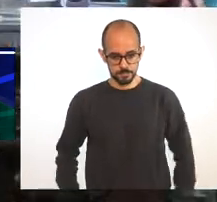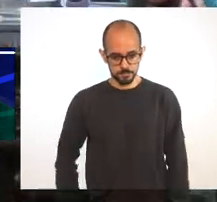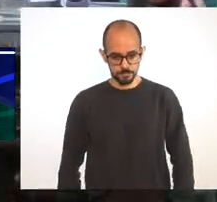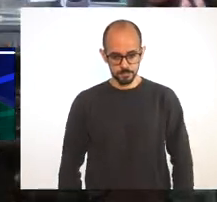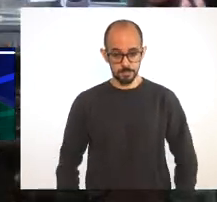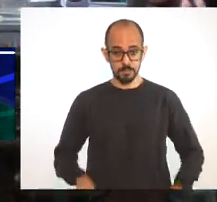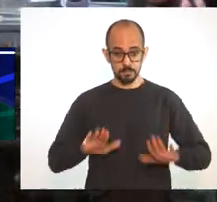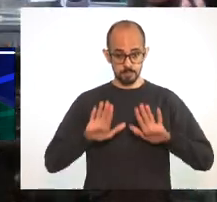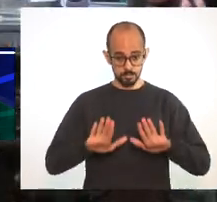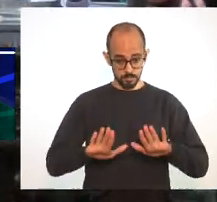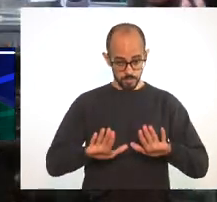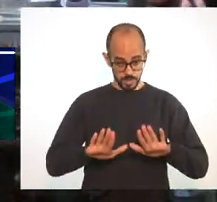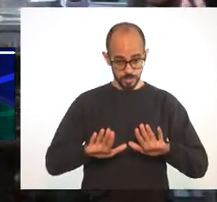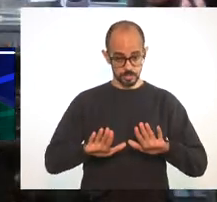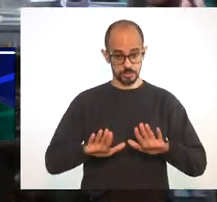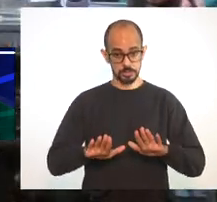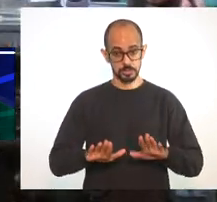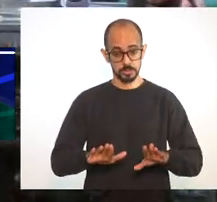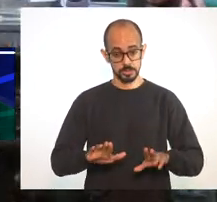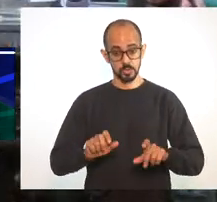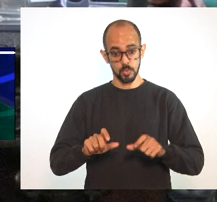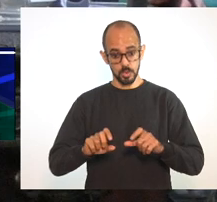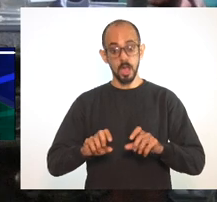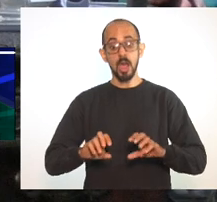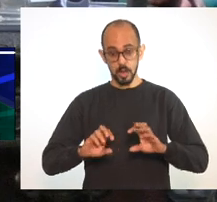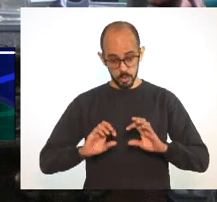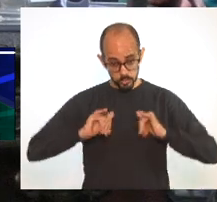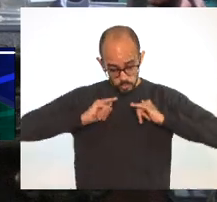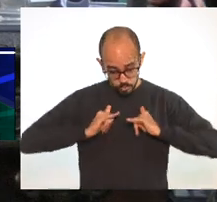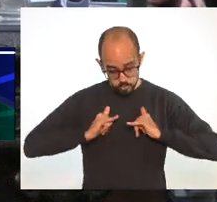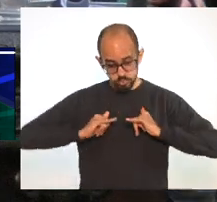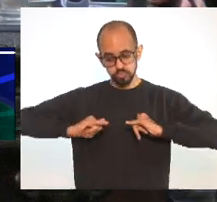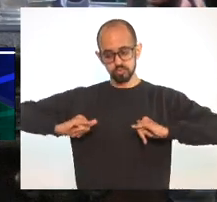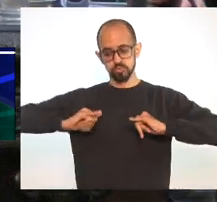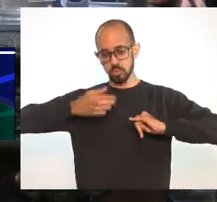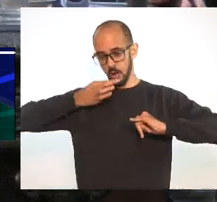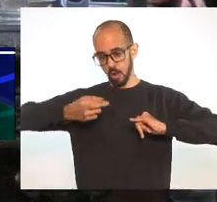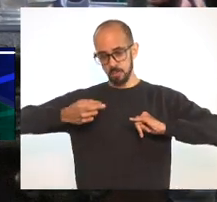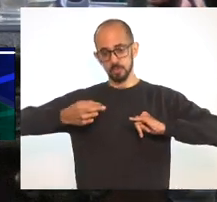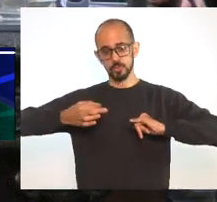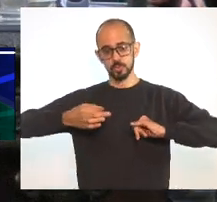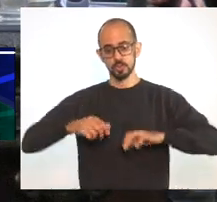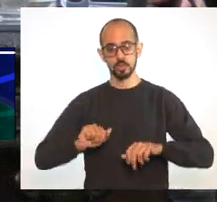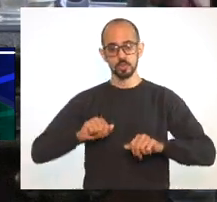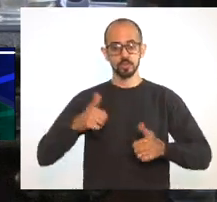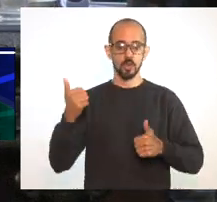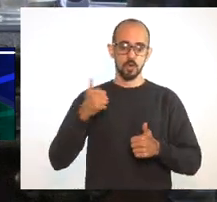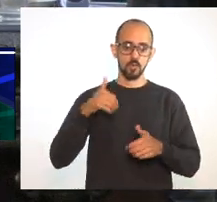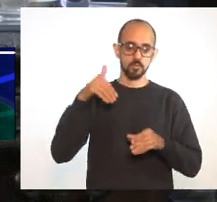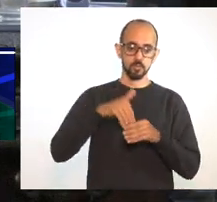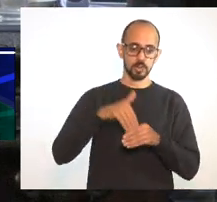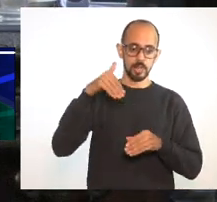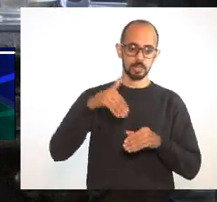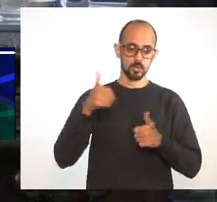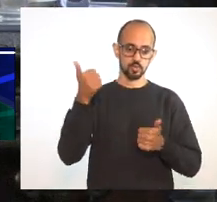Com os pareceres emitidos, em votação, o substitutivo, conforme a final